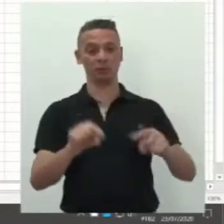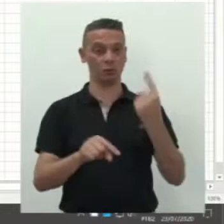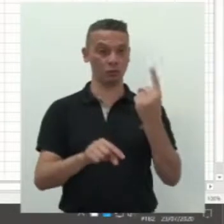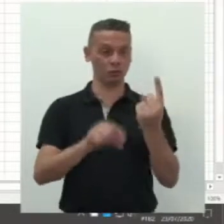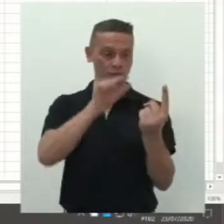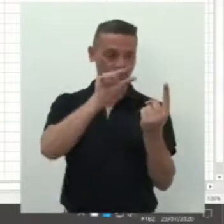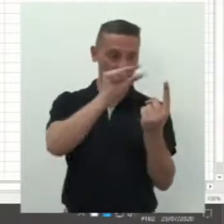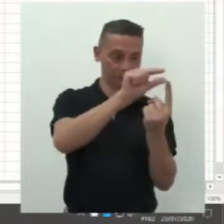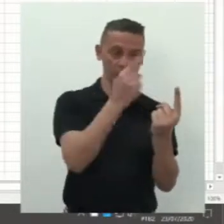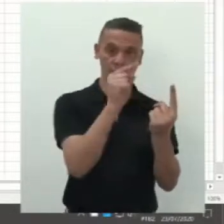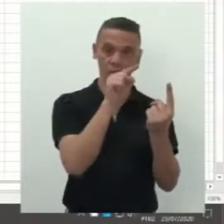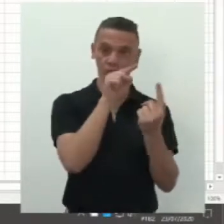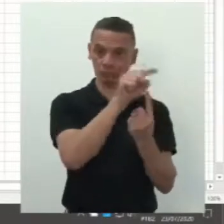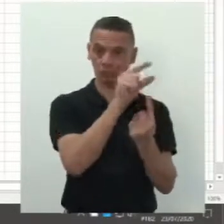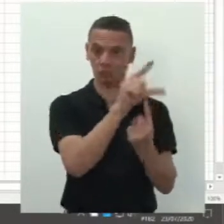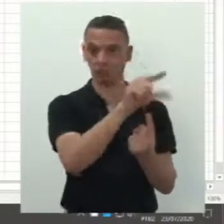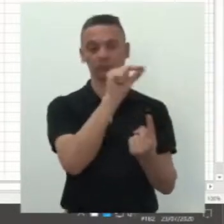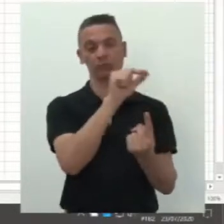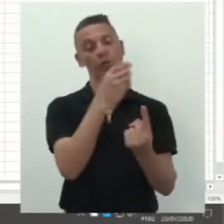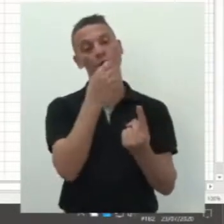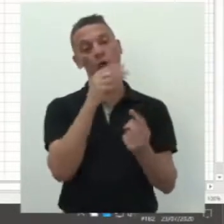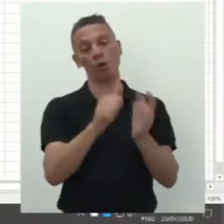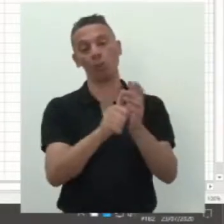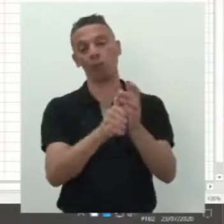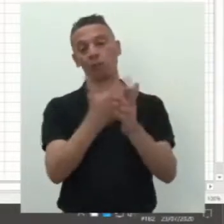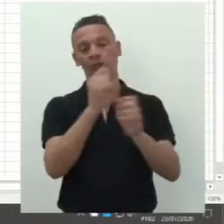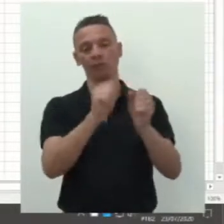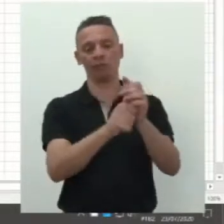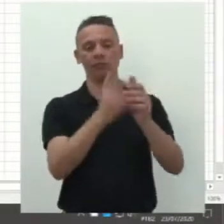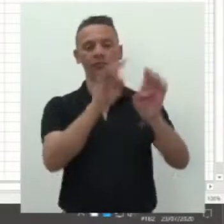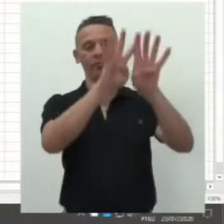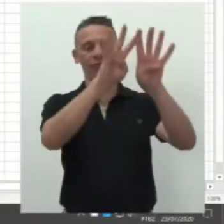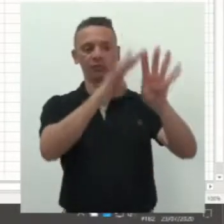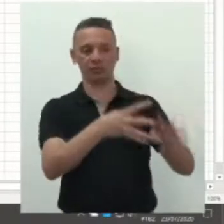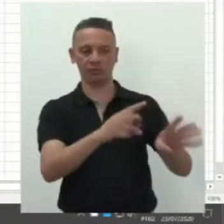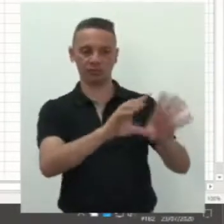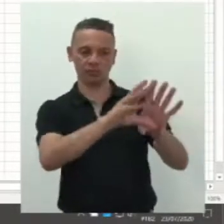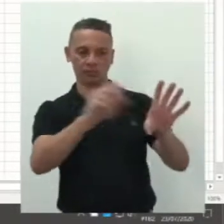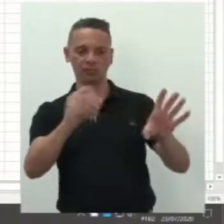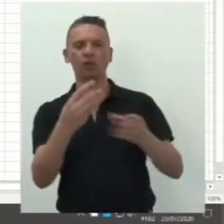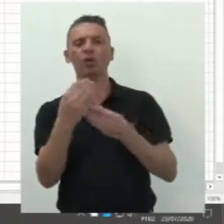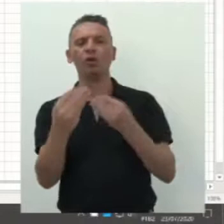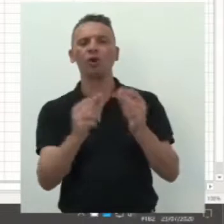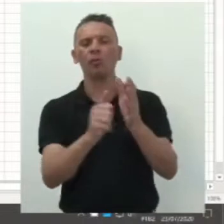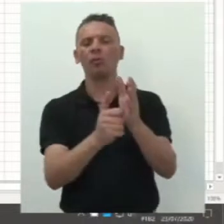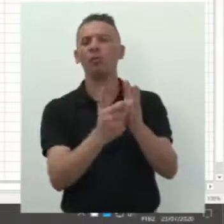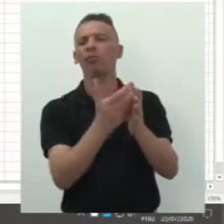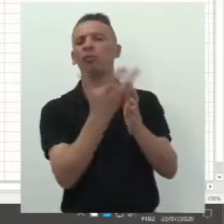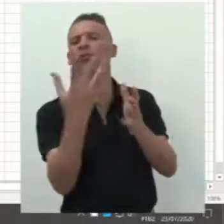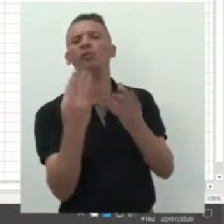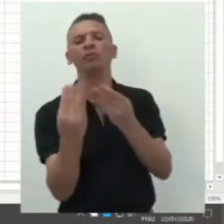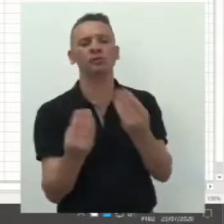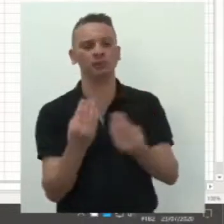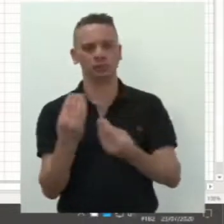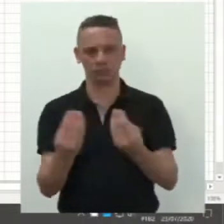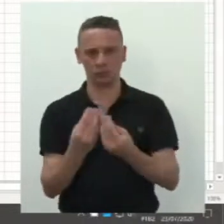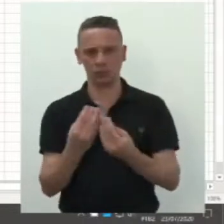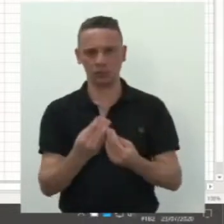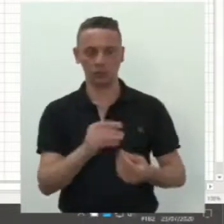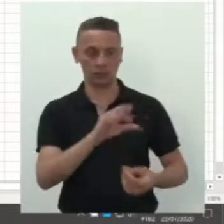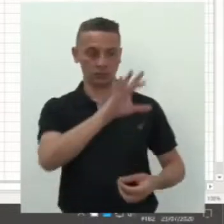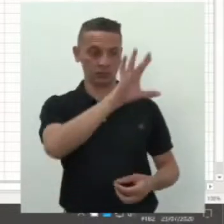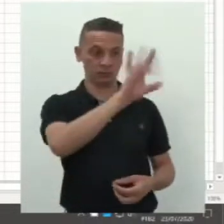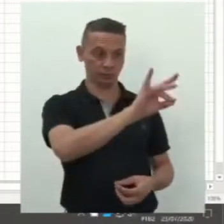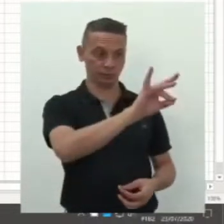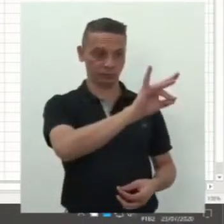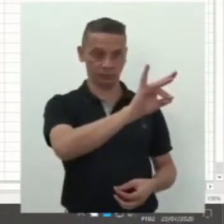célula ou eu posso selecionar várias. Como que eu faço para selecionar várias células? Eu posso clicar